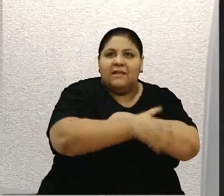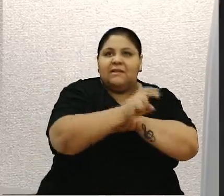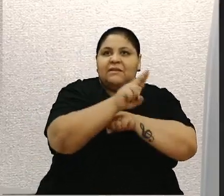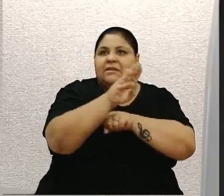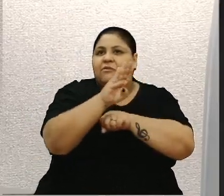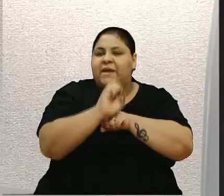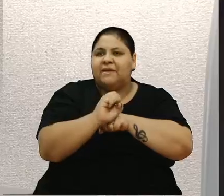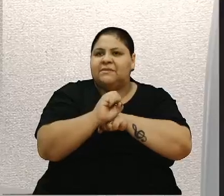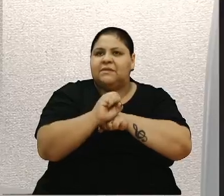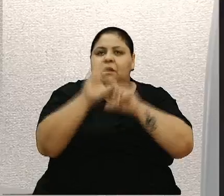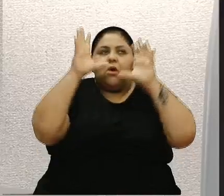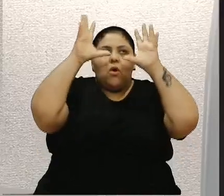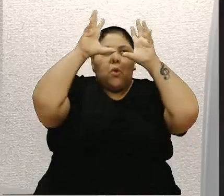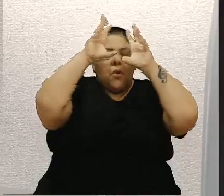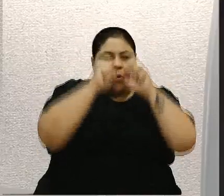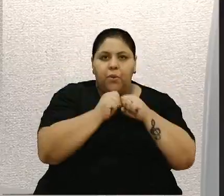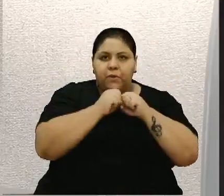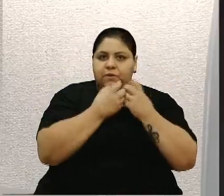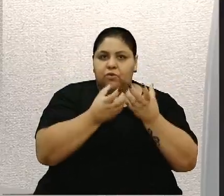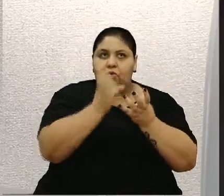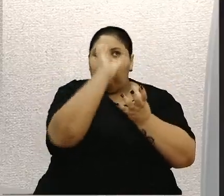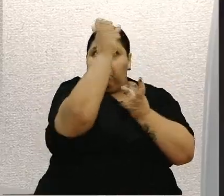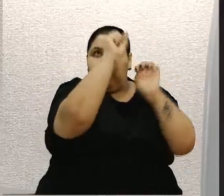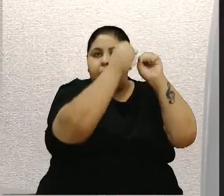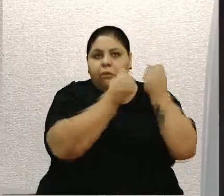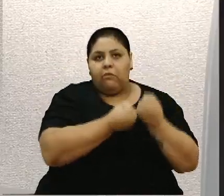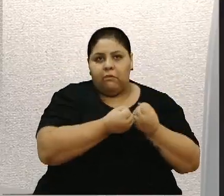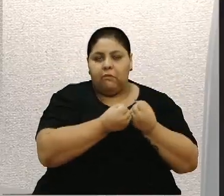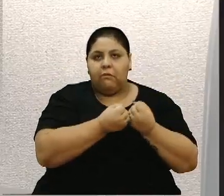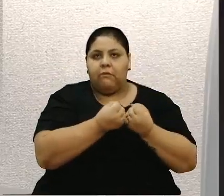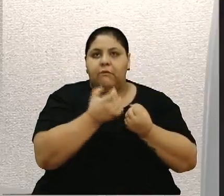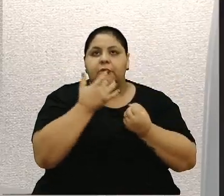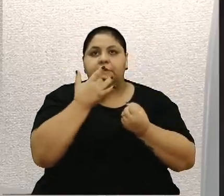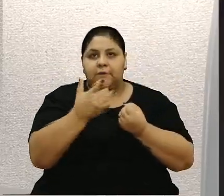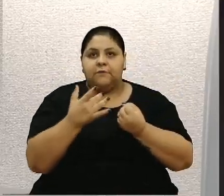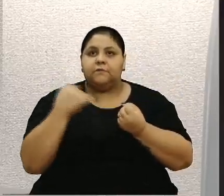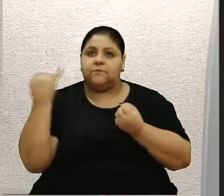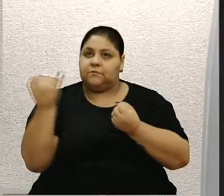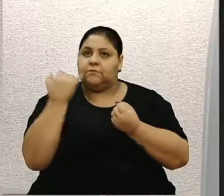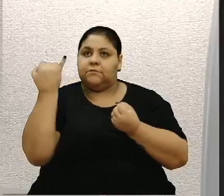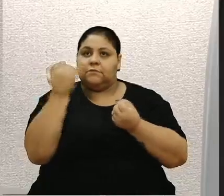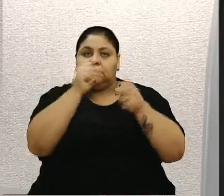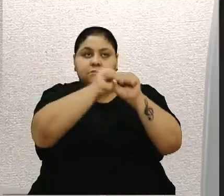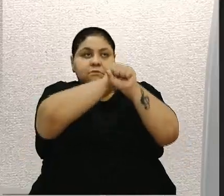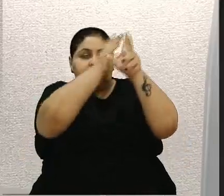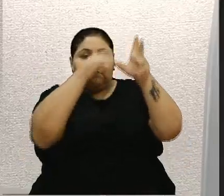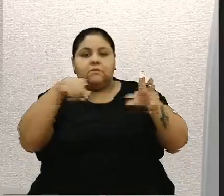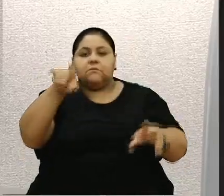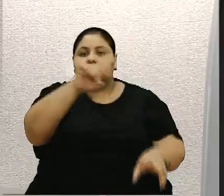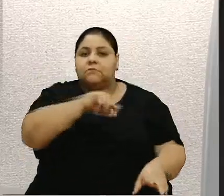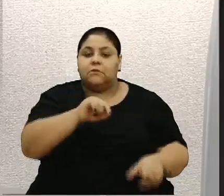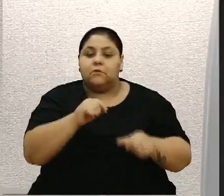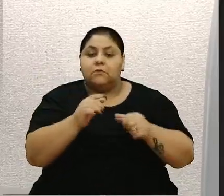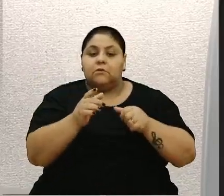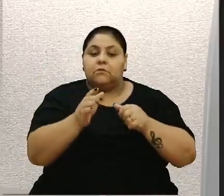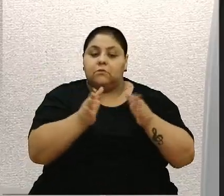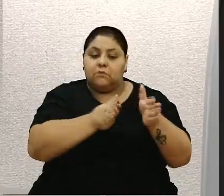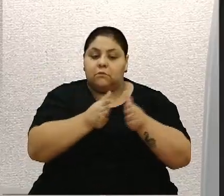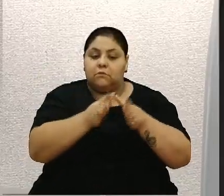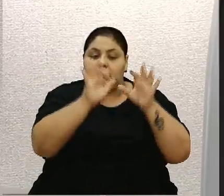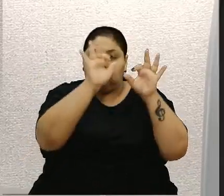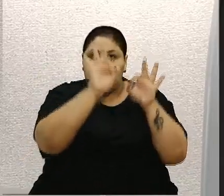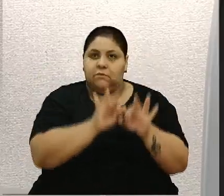na escuridão, tá perigoso mesmo. Então nós vamos à tarde nessa reunião e é muito importante que esclareçam para a gente, deem um prazo para a